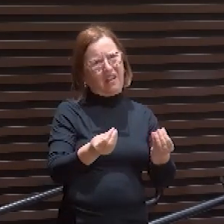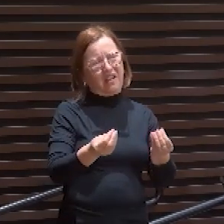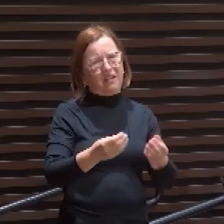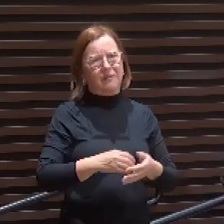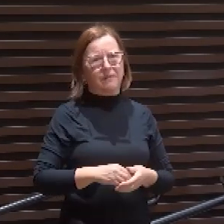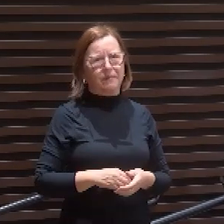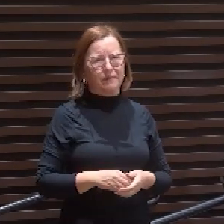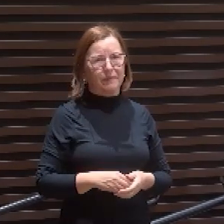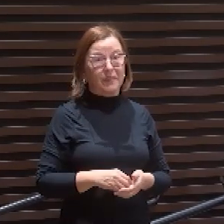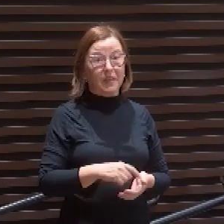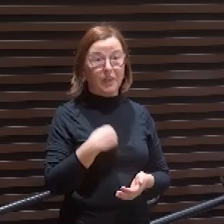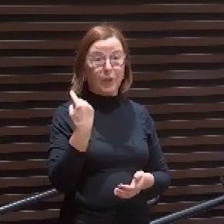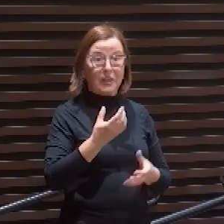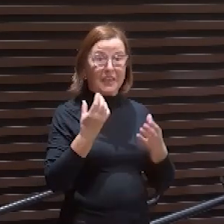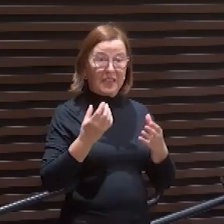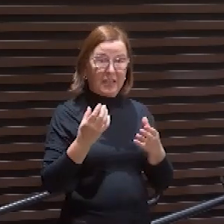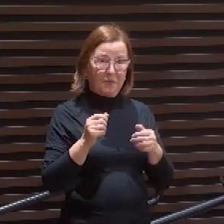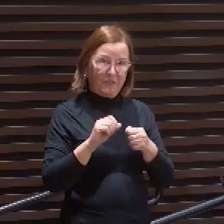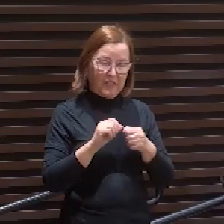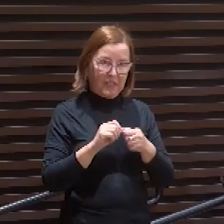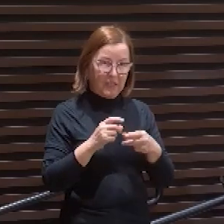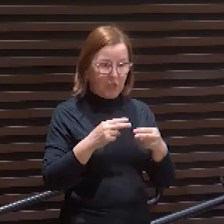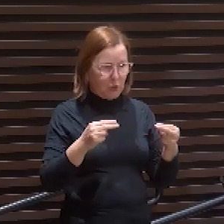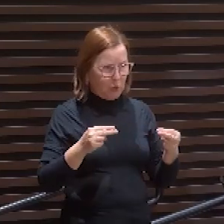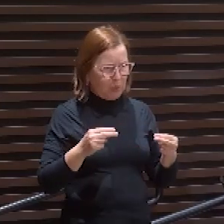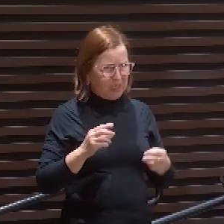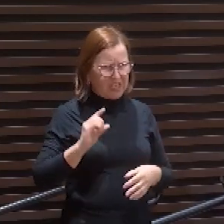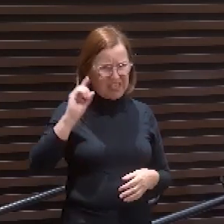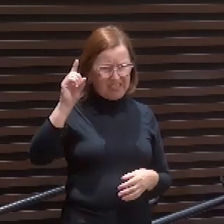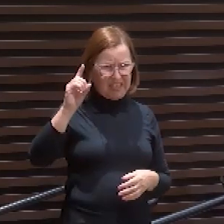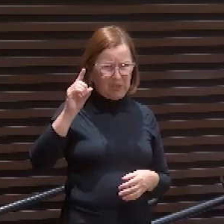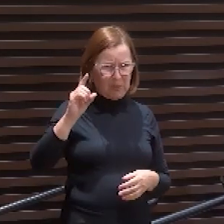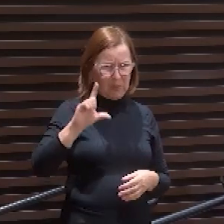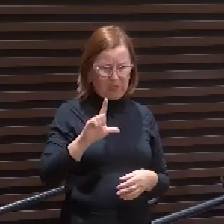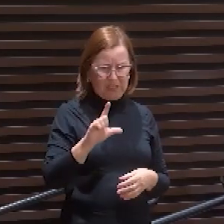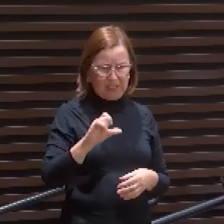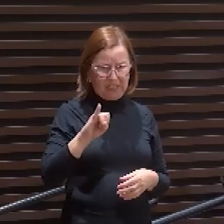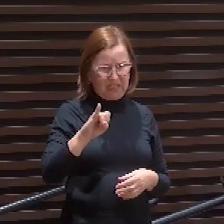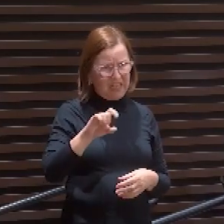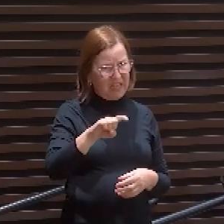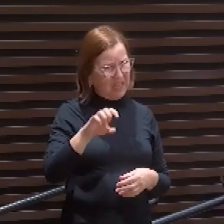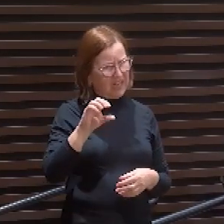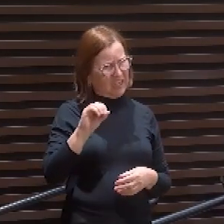Nós queremos fazer das coisas de Deus uma lixeira.